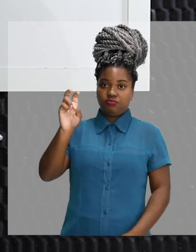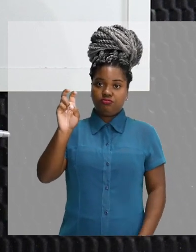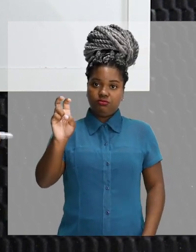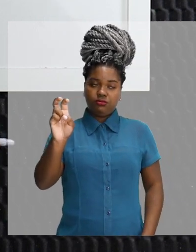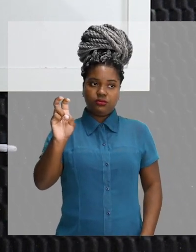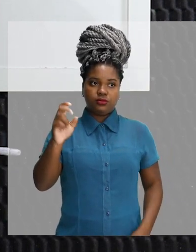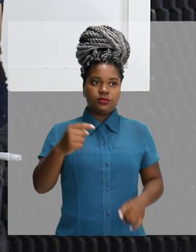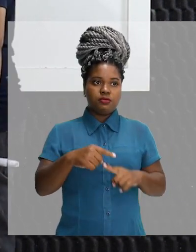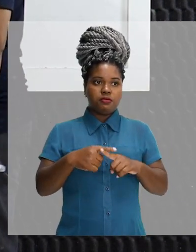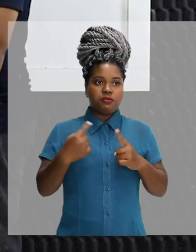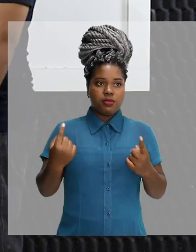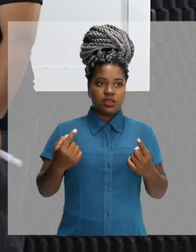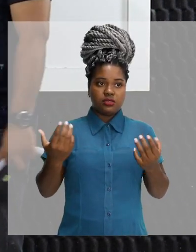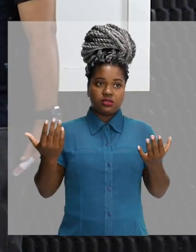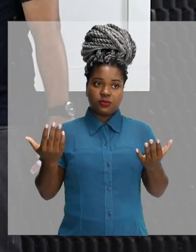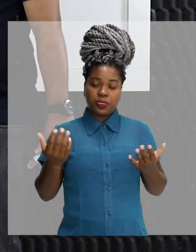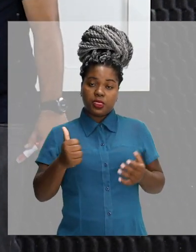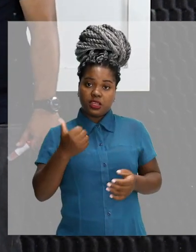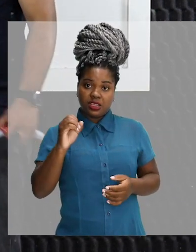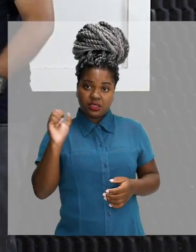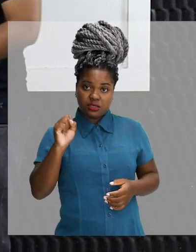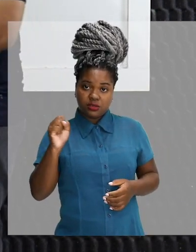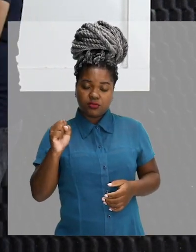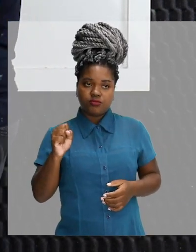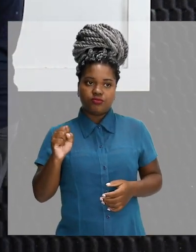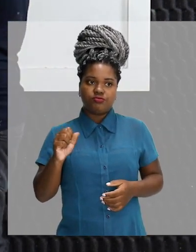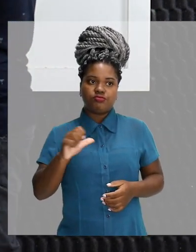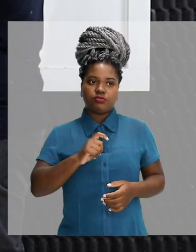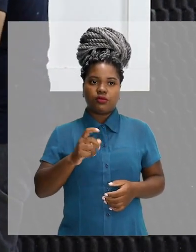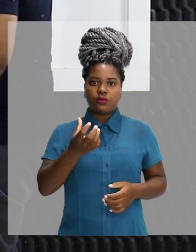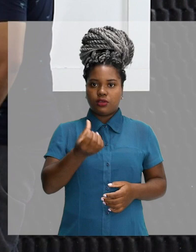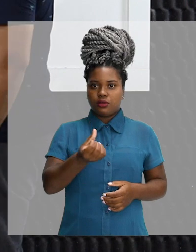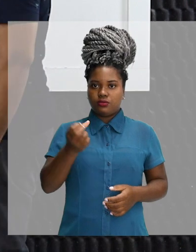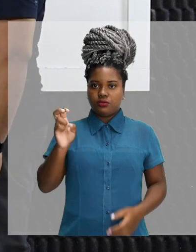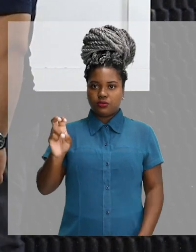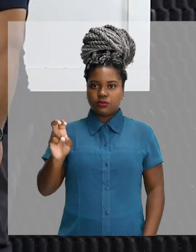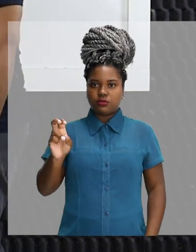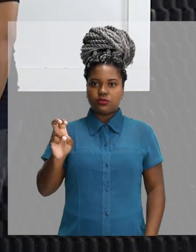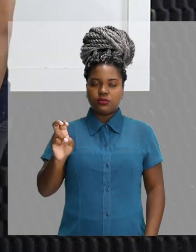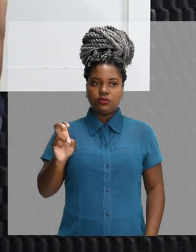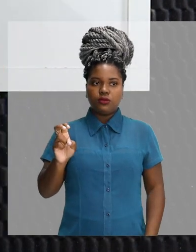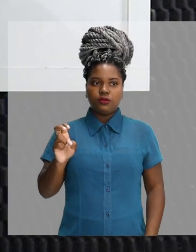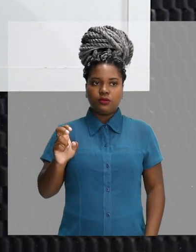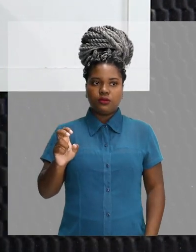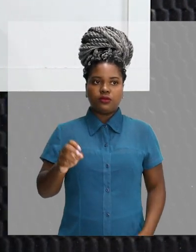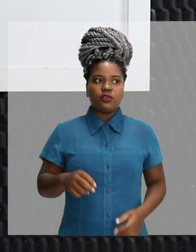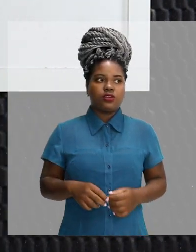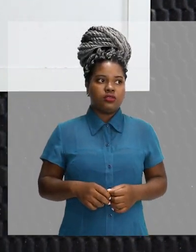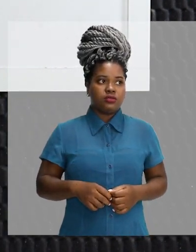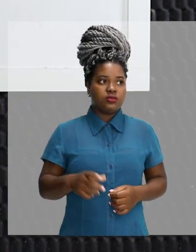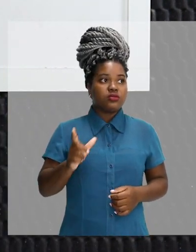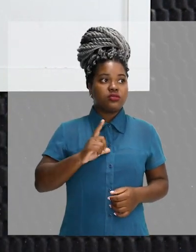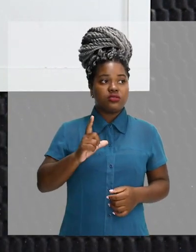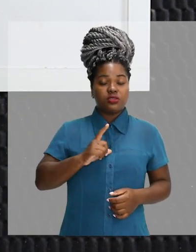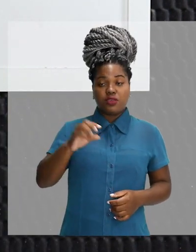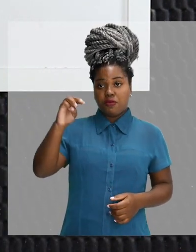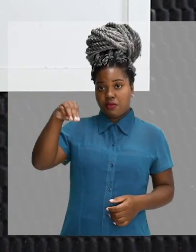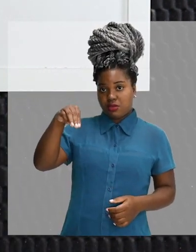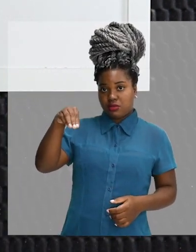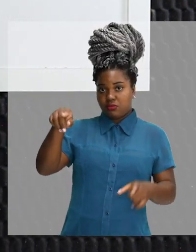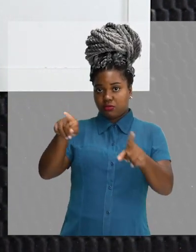depois que passou 10 segundos, ele foi para 65. Tá, ok? Então, eu já tenho a velocidade e já tenho a